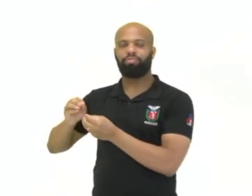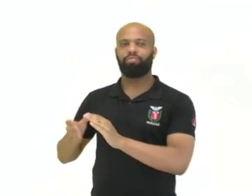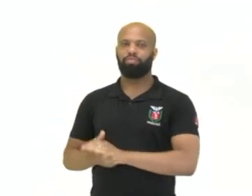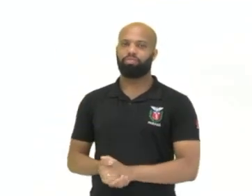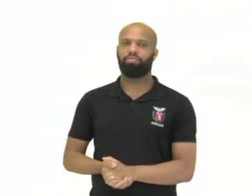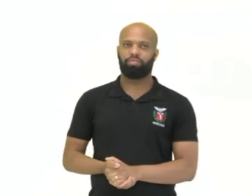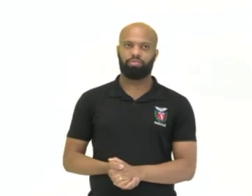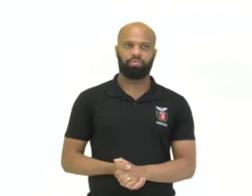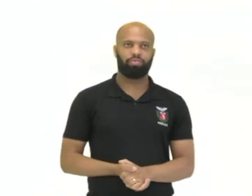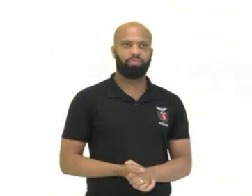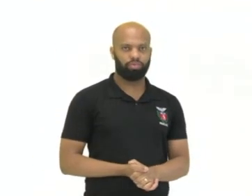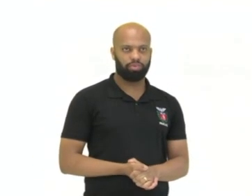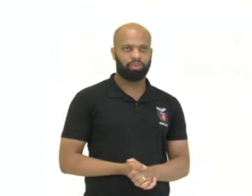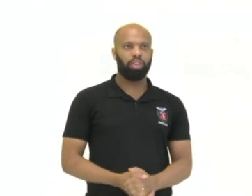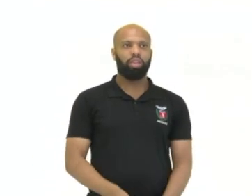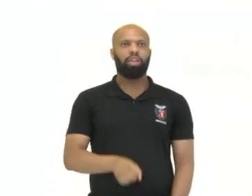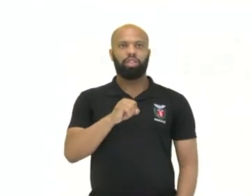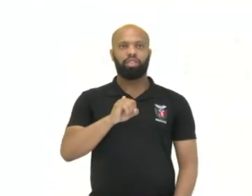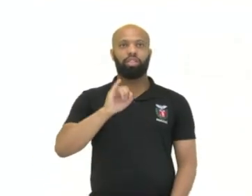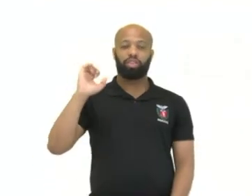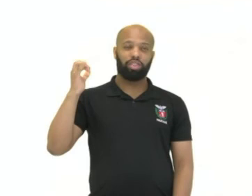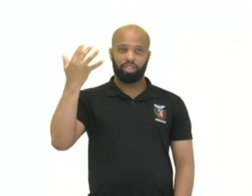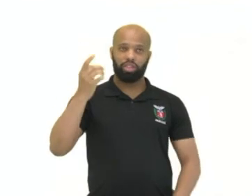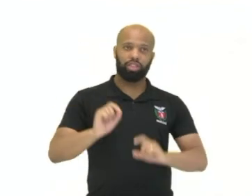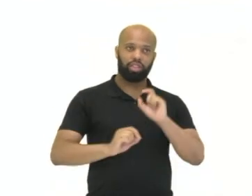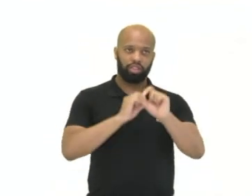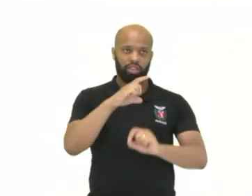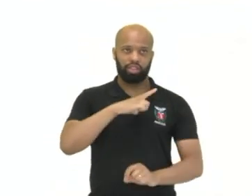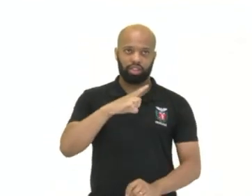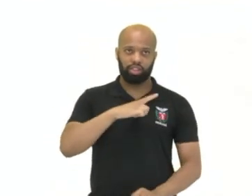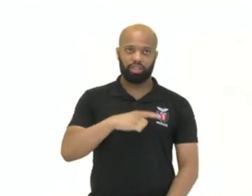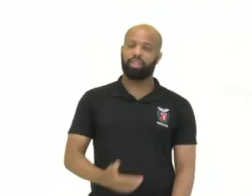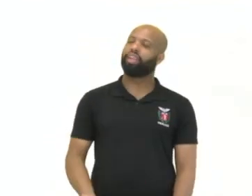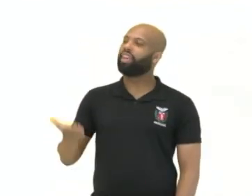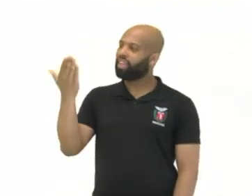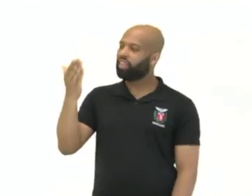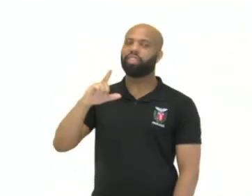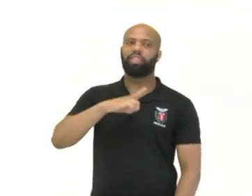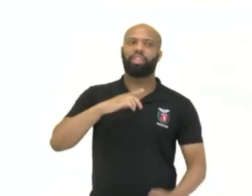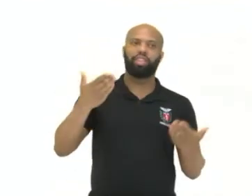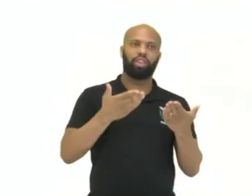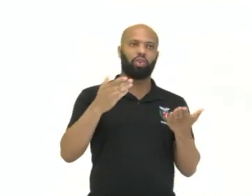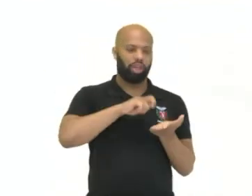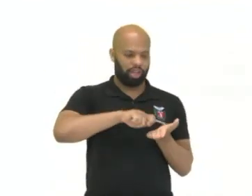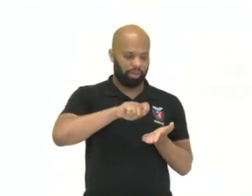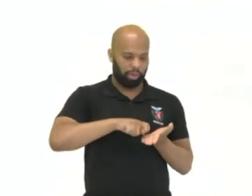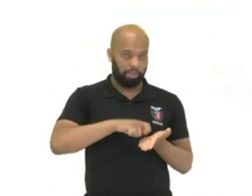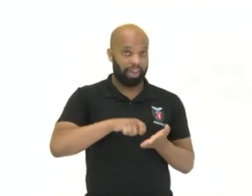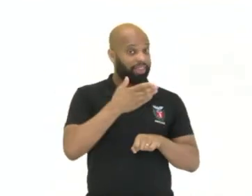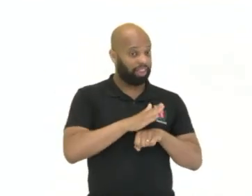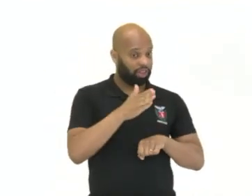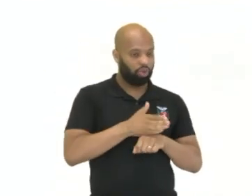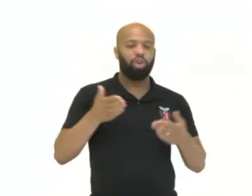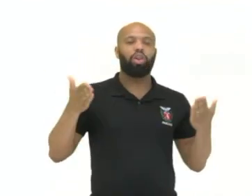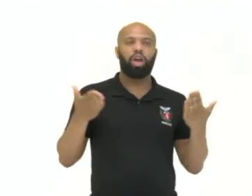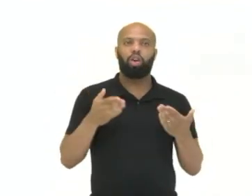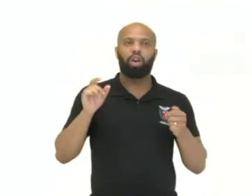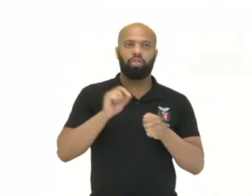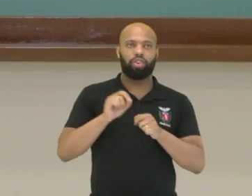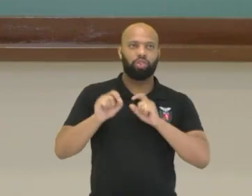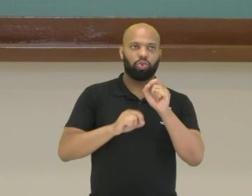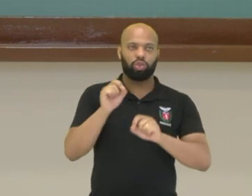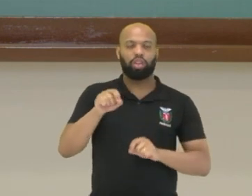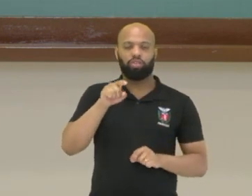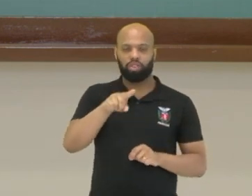2 e a conclusão, o que aconteceu? Tadã, você tem o rascunho. Com isso, o que você vai fazer?